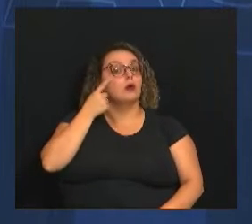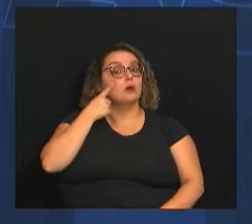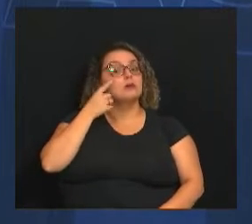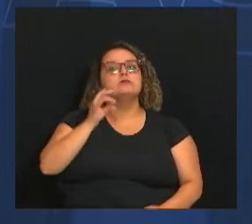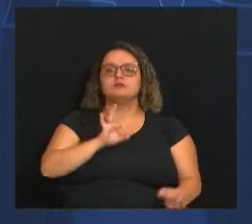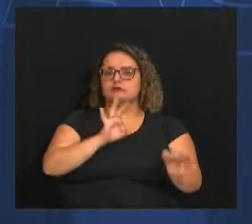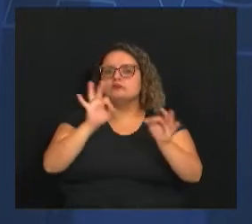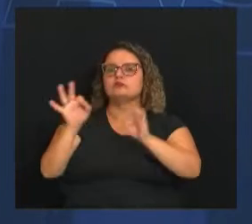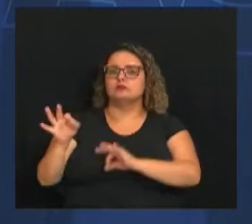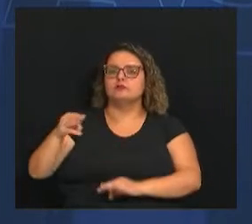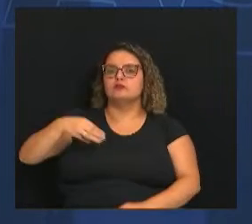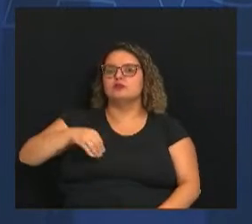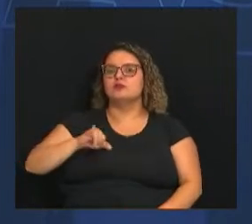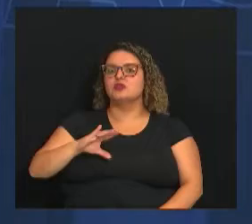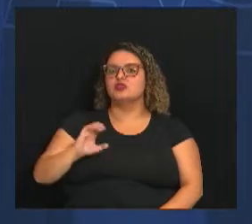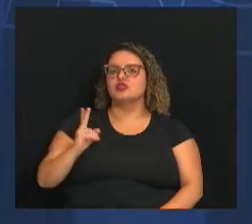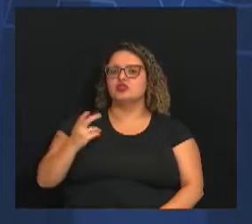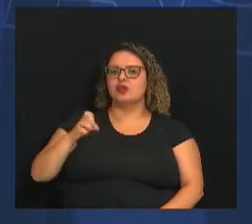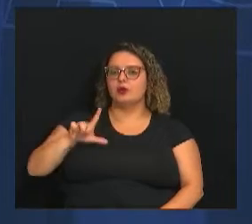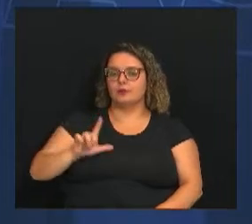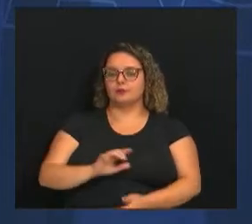reportagem de Michel Amorim.